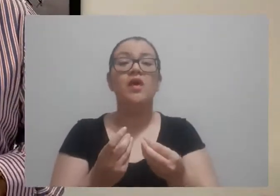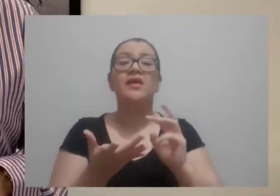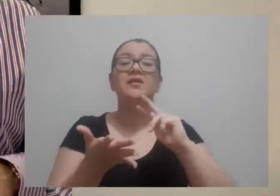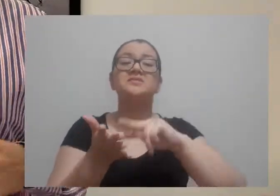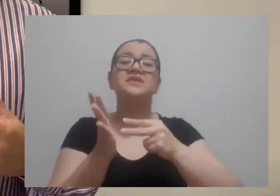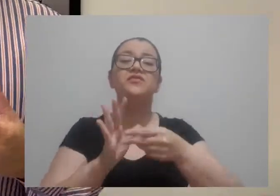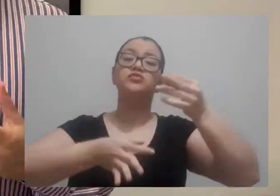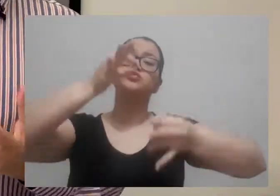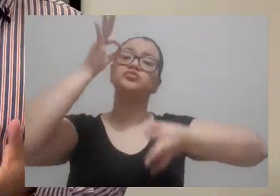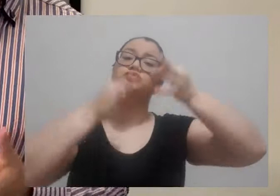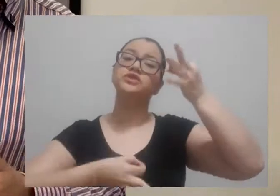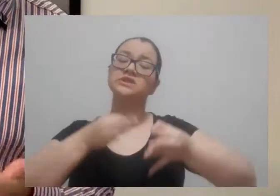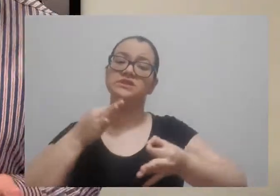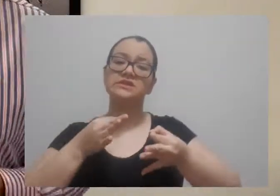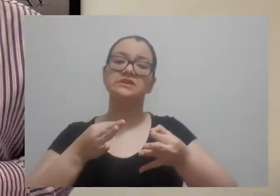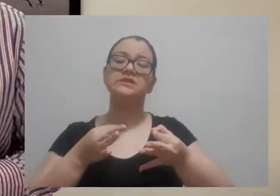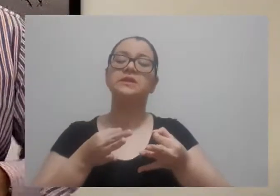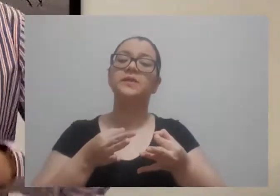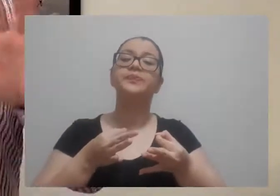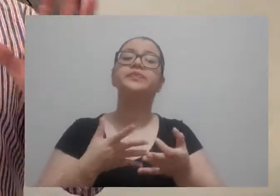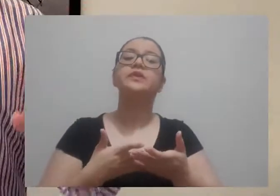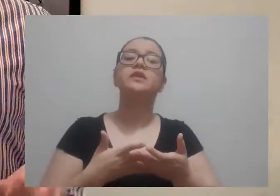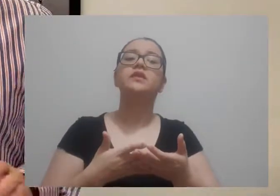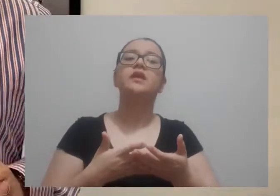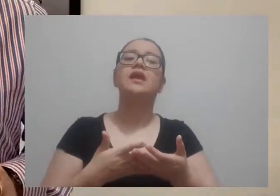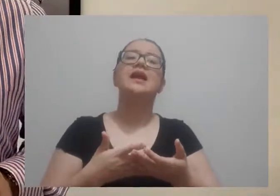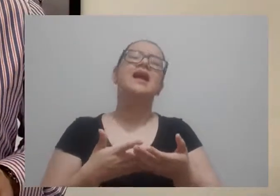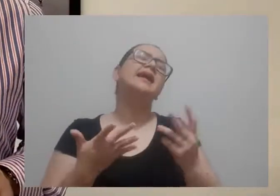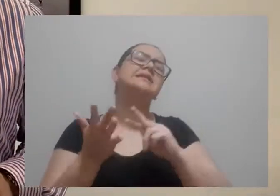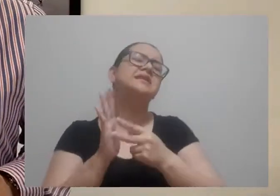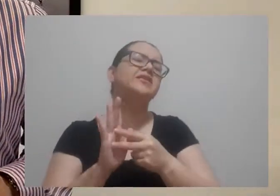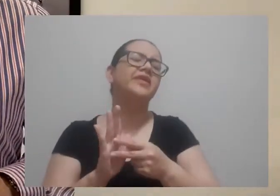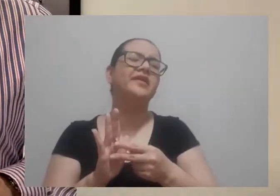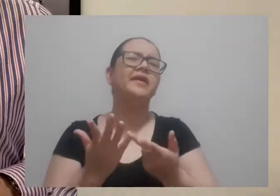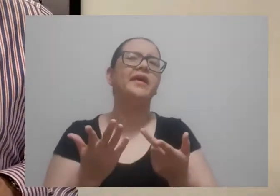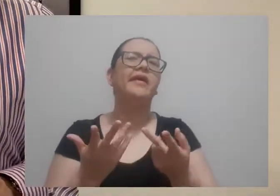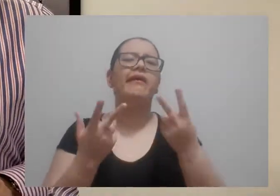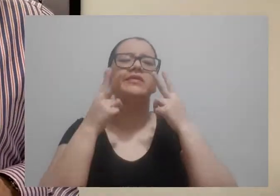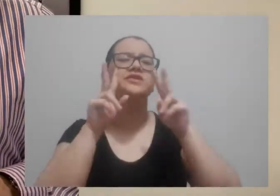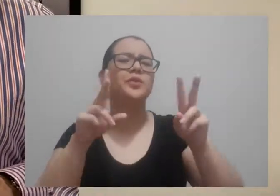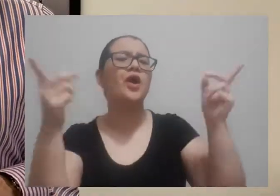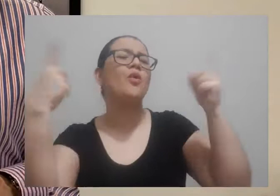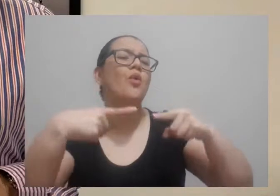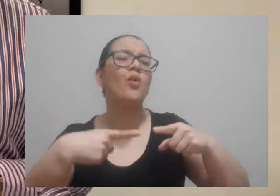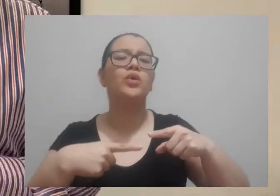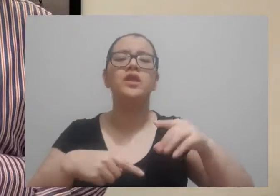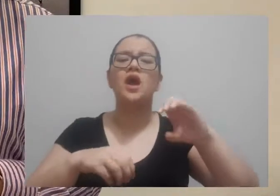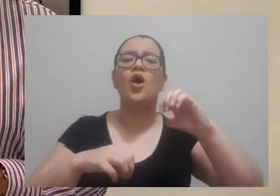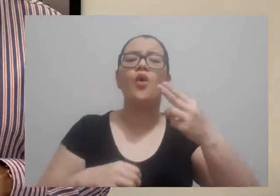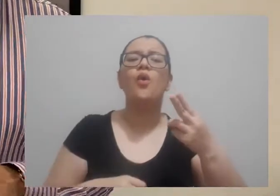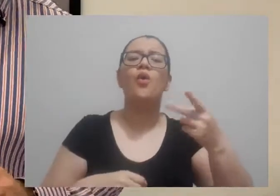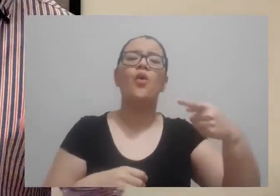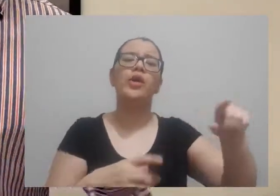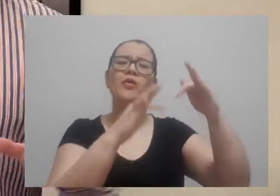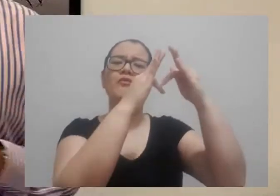de testemunhar contra ou de levar ao tribunal. Então, como é que nós devemos interpretar essa